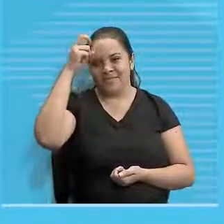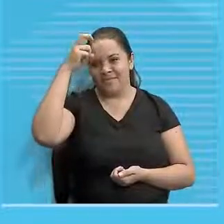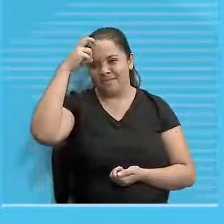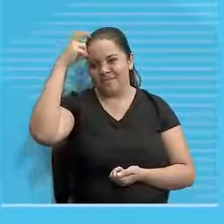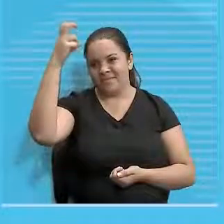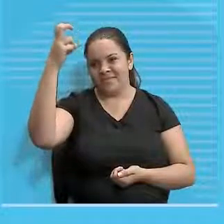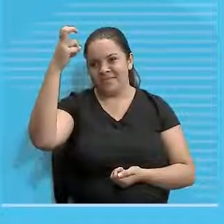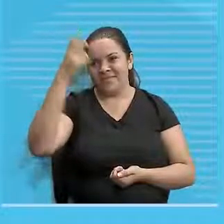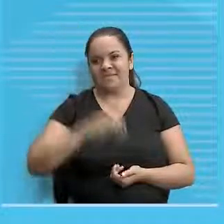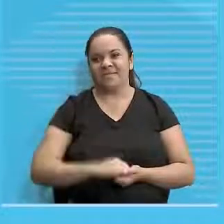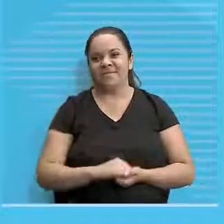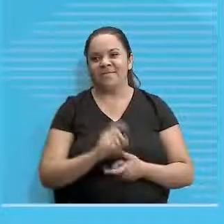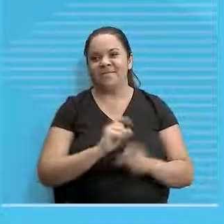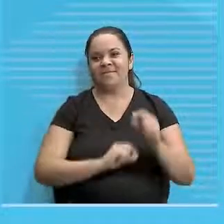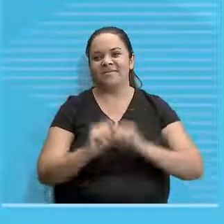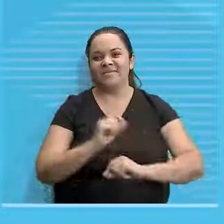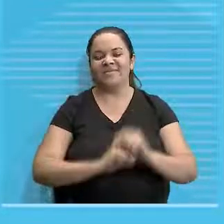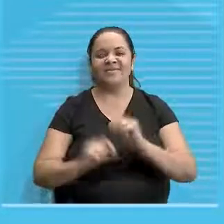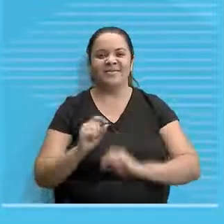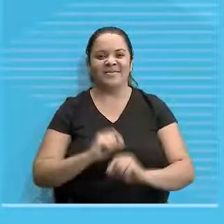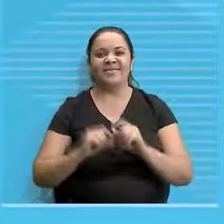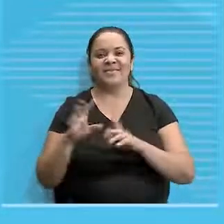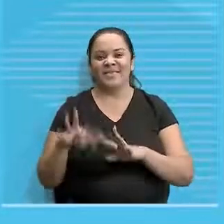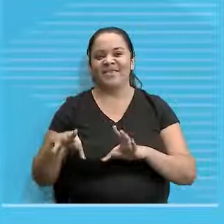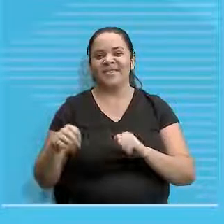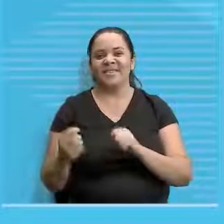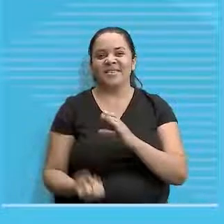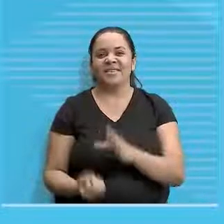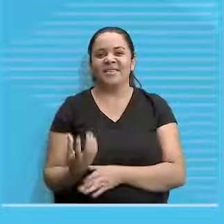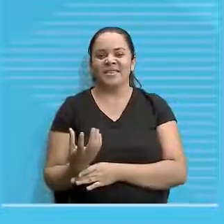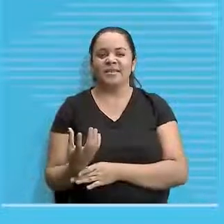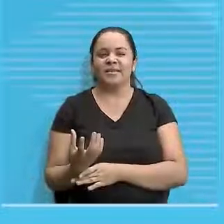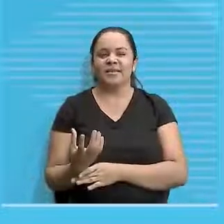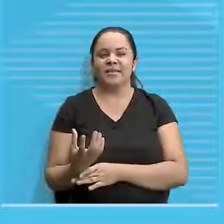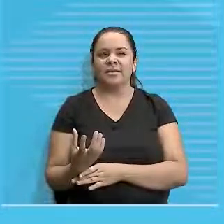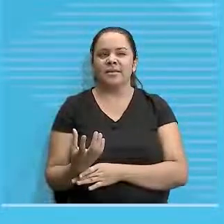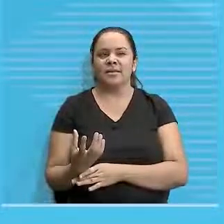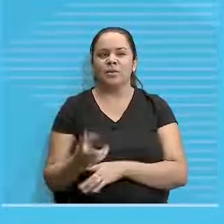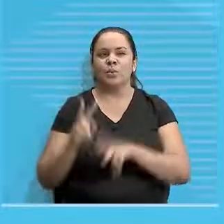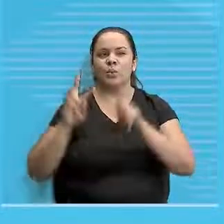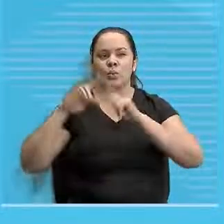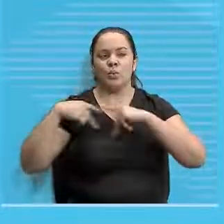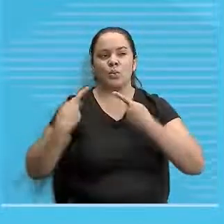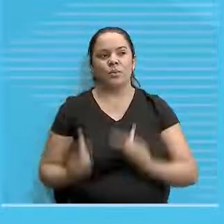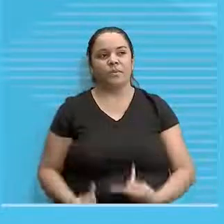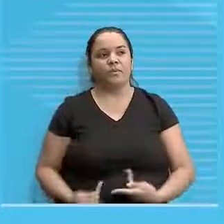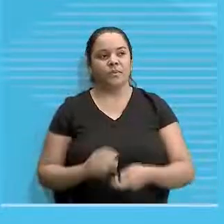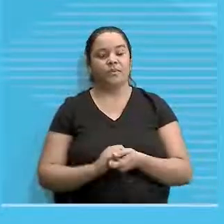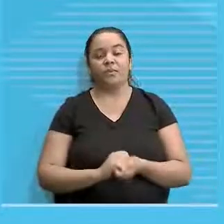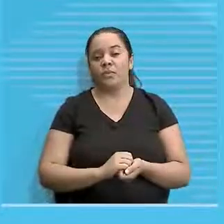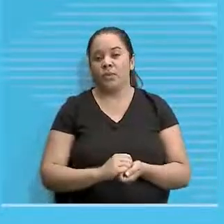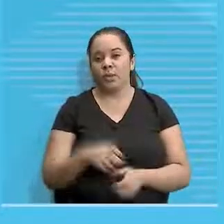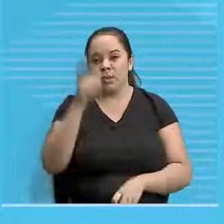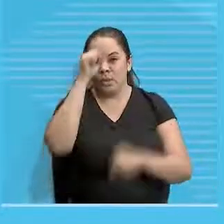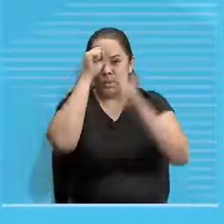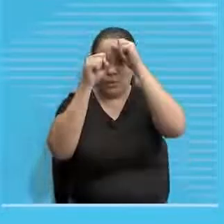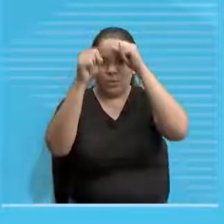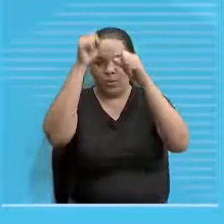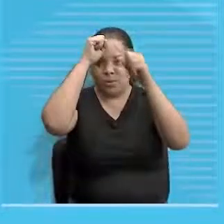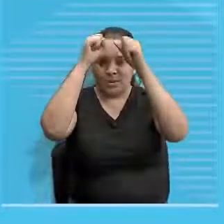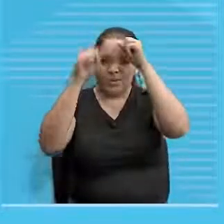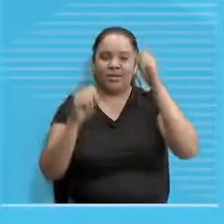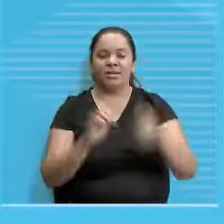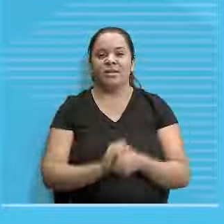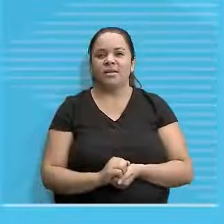que resulta da criação humana. Né? A sociologia, a história são ciências que também estudam sobre